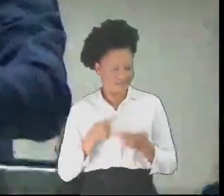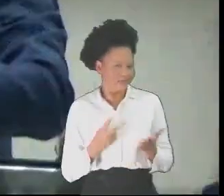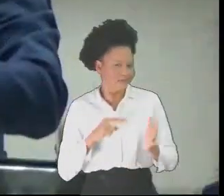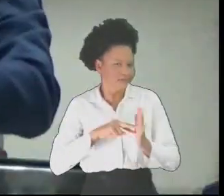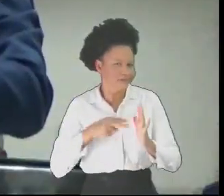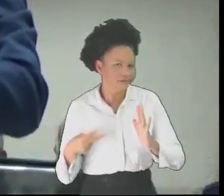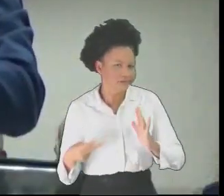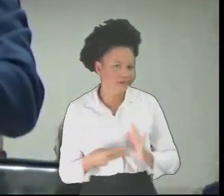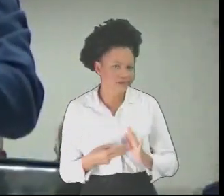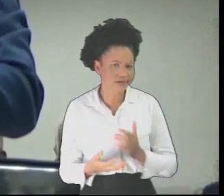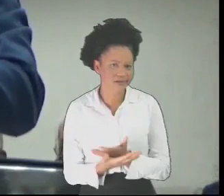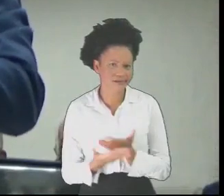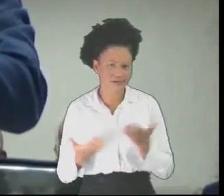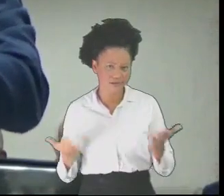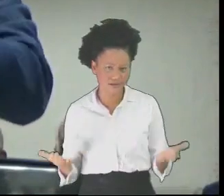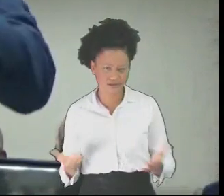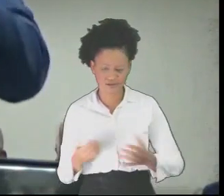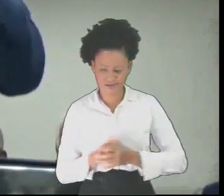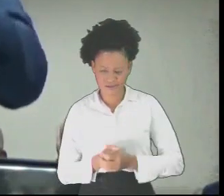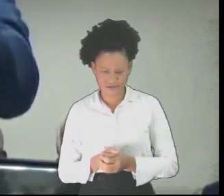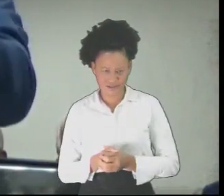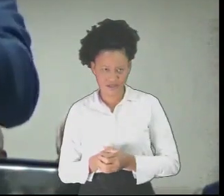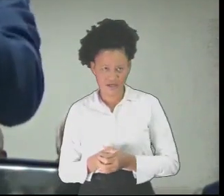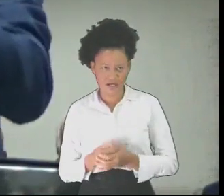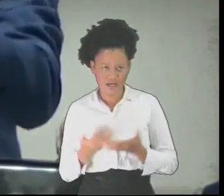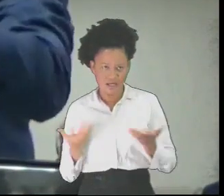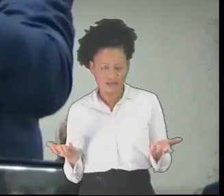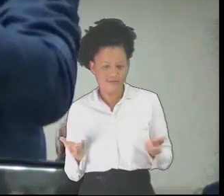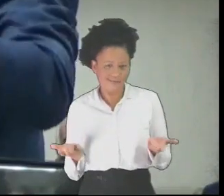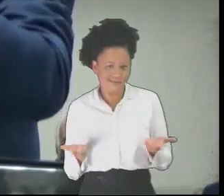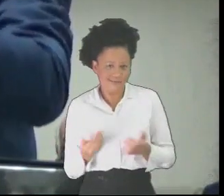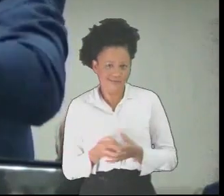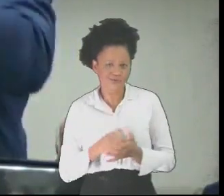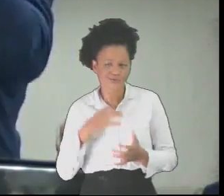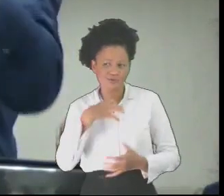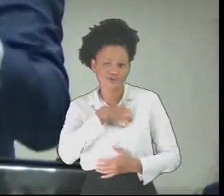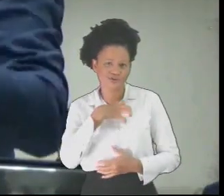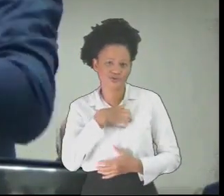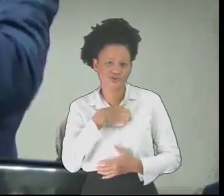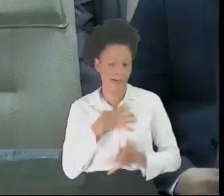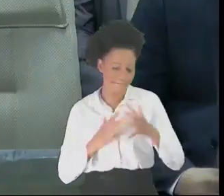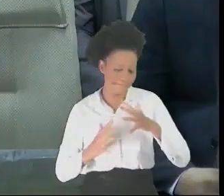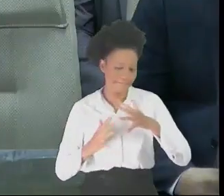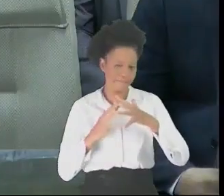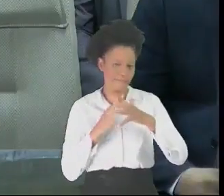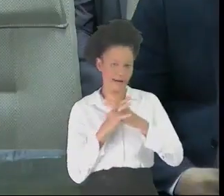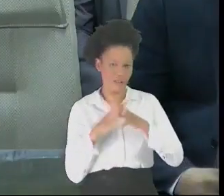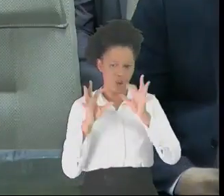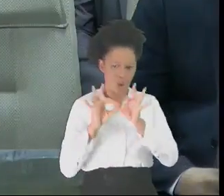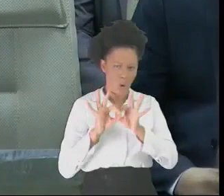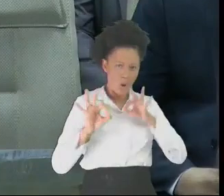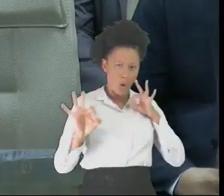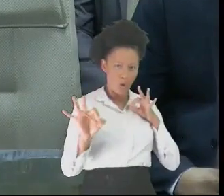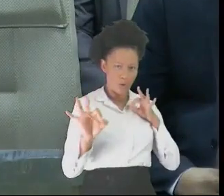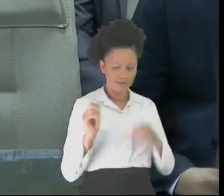Santo ia ficar, no sentido pleno, ia ficar longe de Davi? Não.